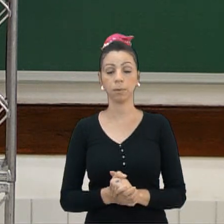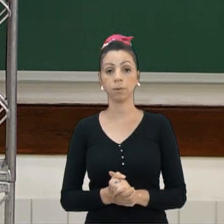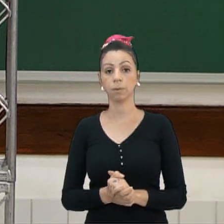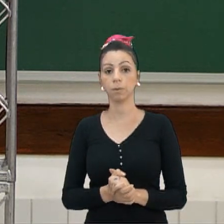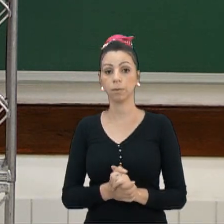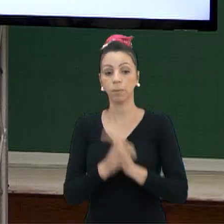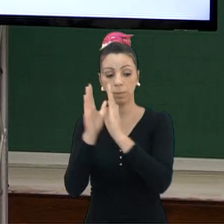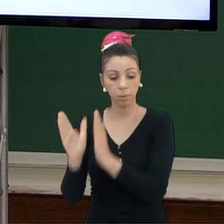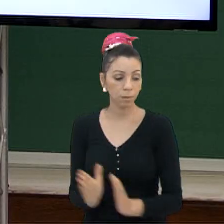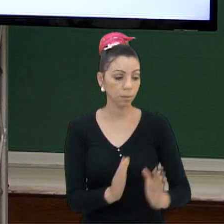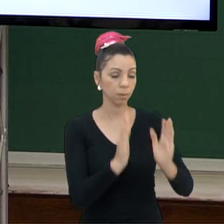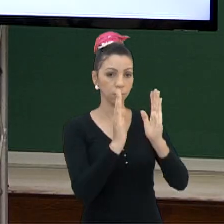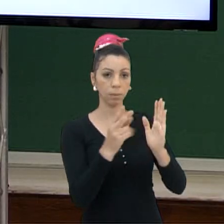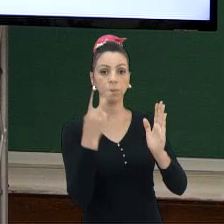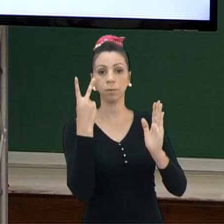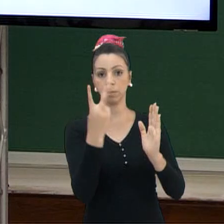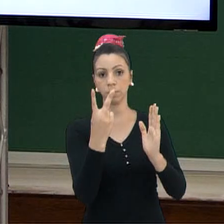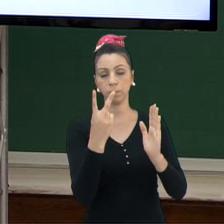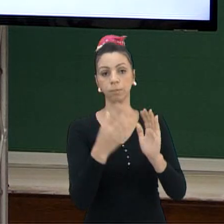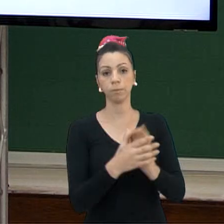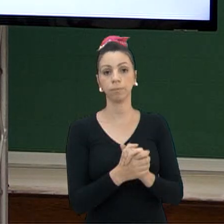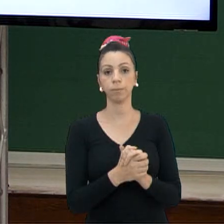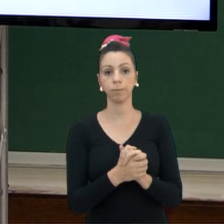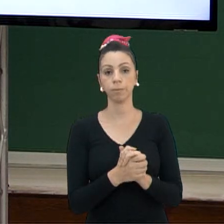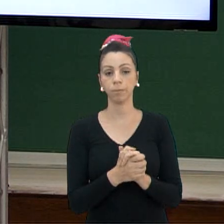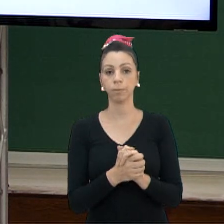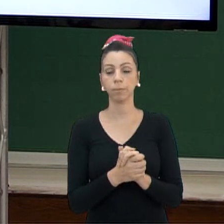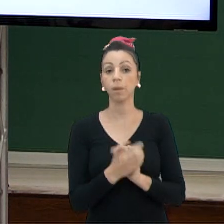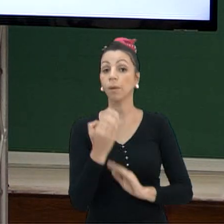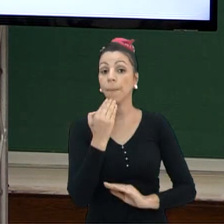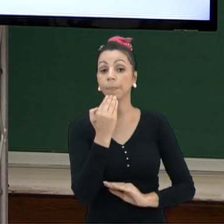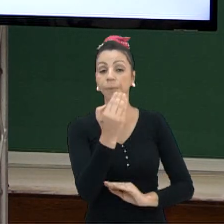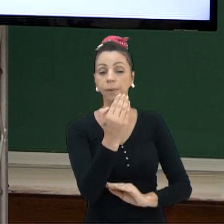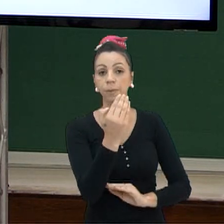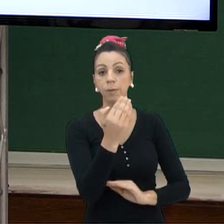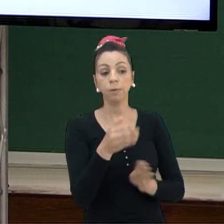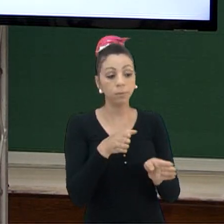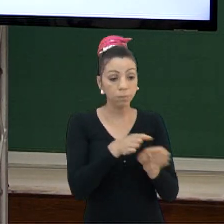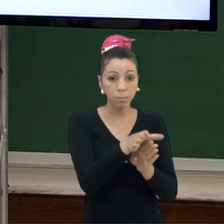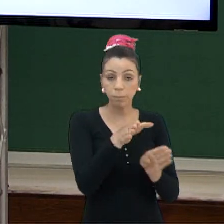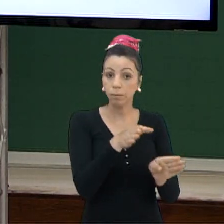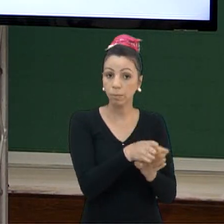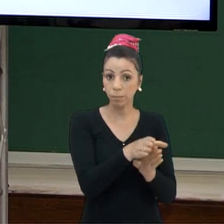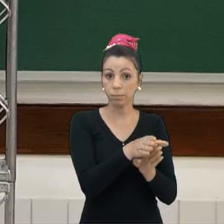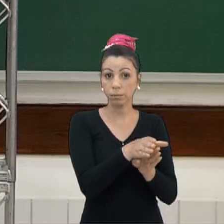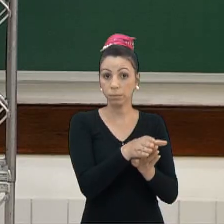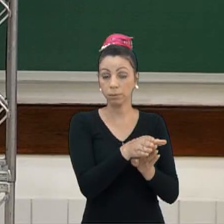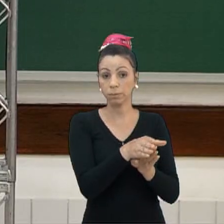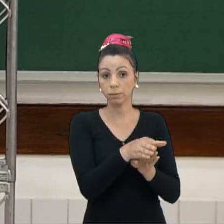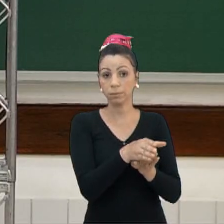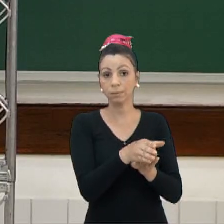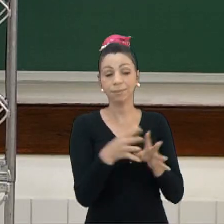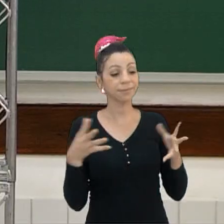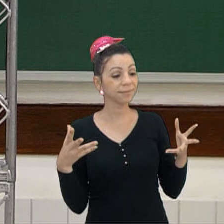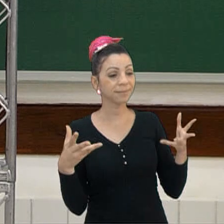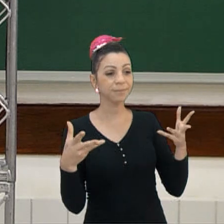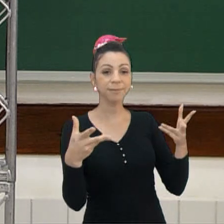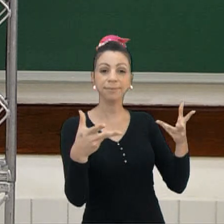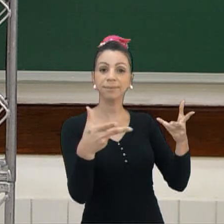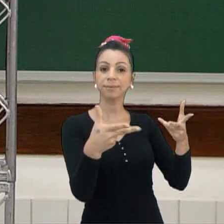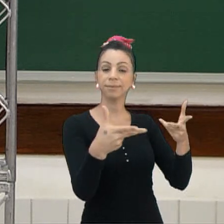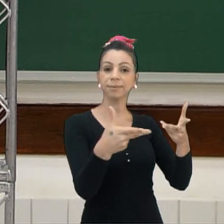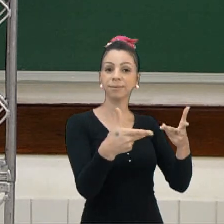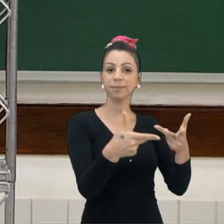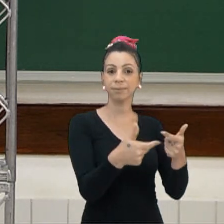no segundo, lá no folheto, nós temos o quê? Um pedido, um conselho, ou seja, encante-se